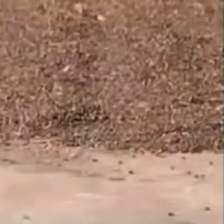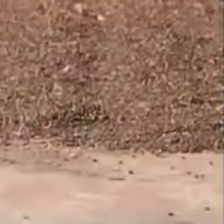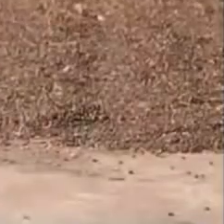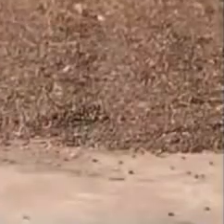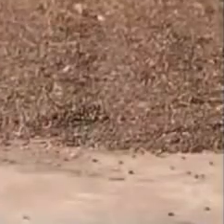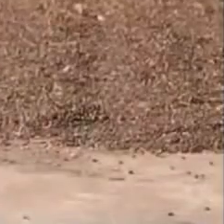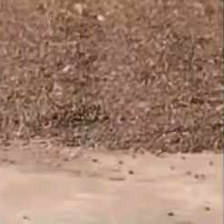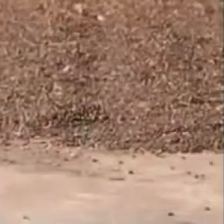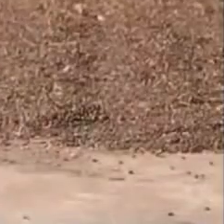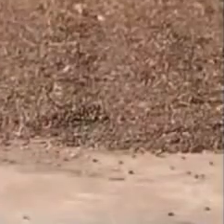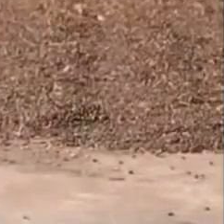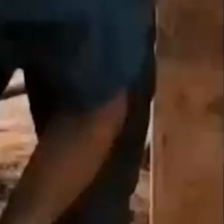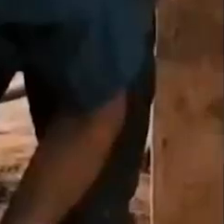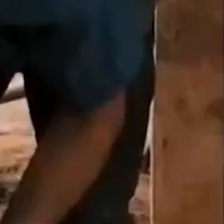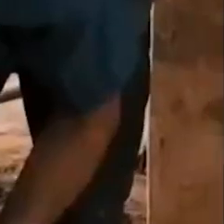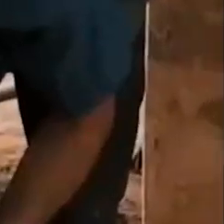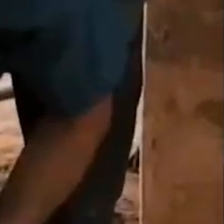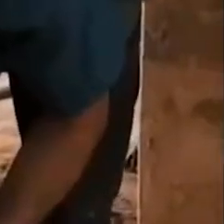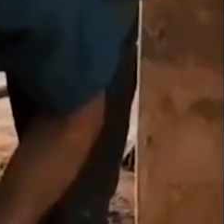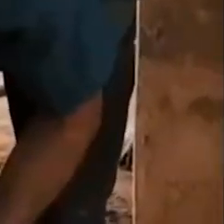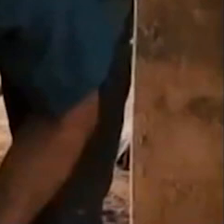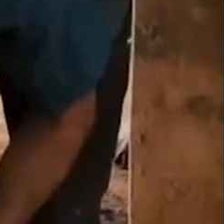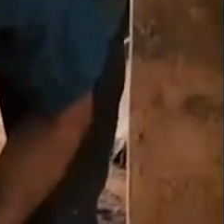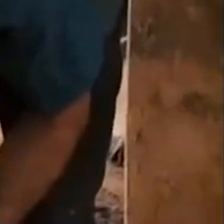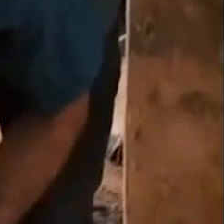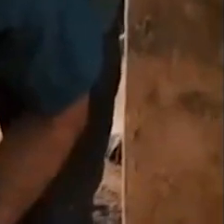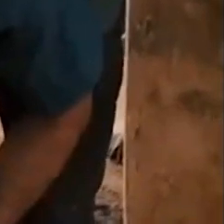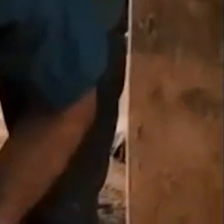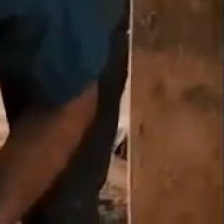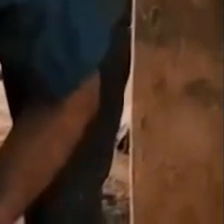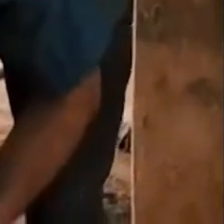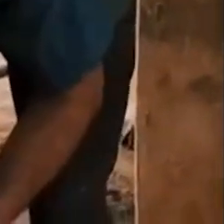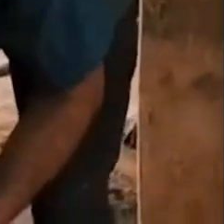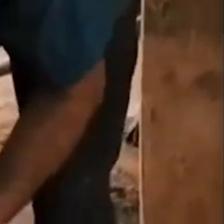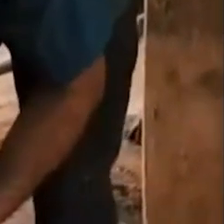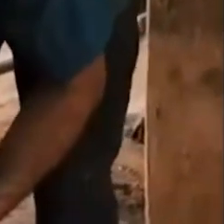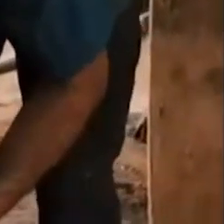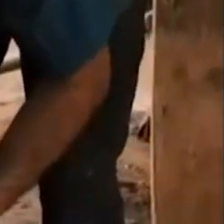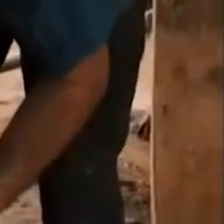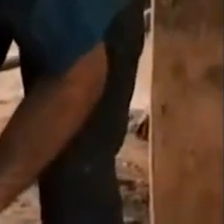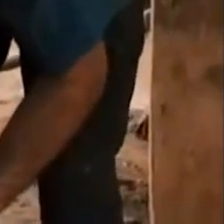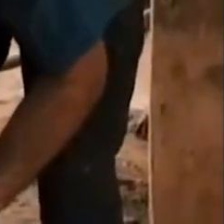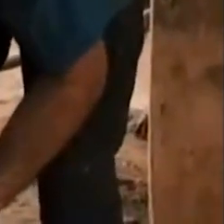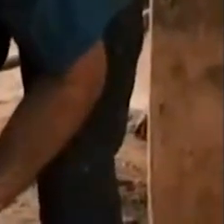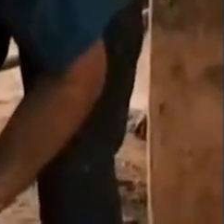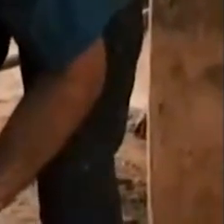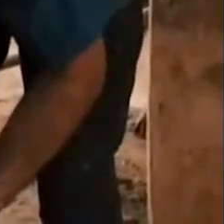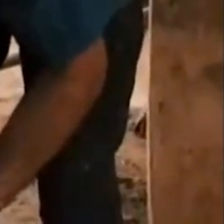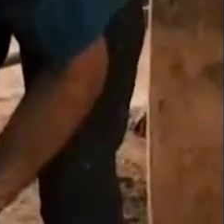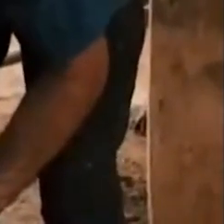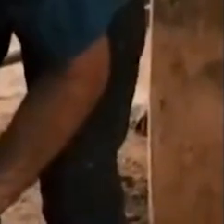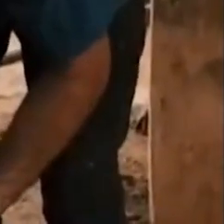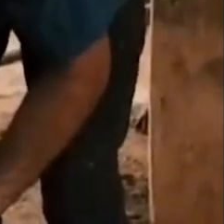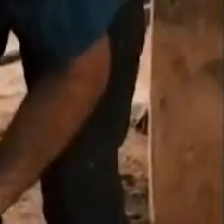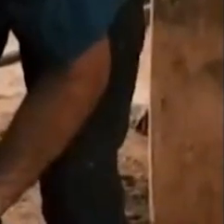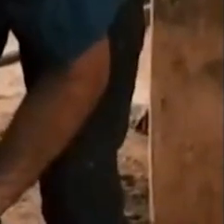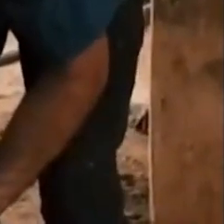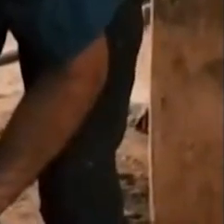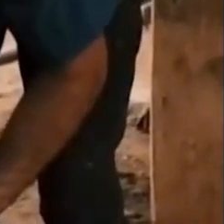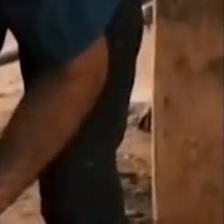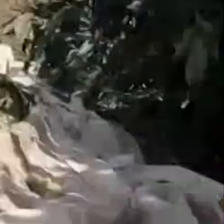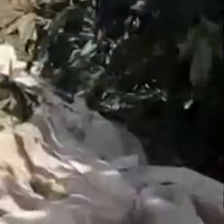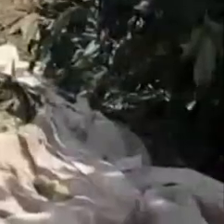jovens também tinham e e também acho que até a falta de oportunidade porque muitas vezes essa esse